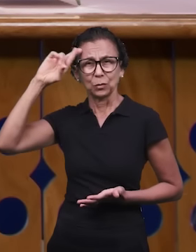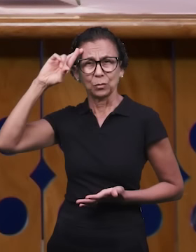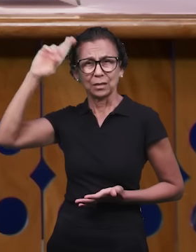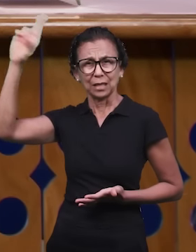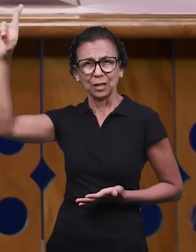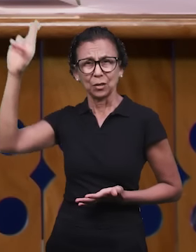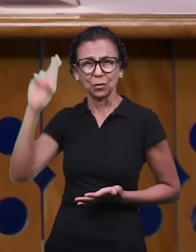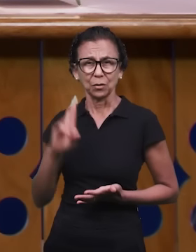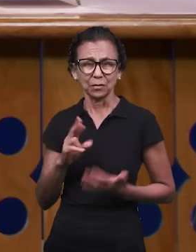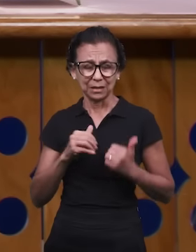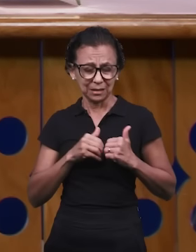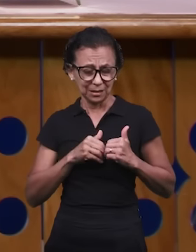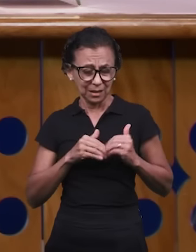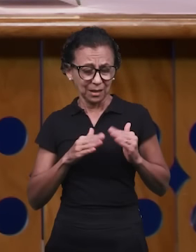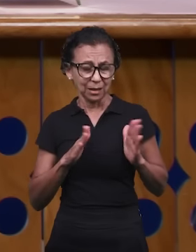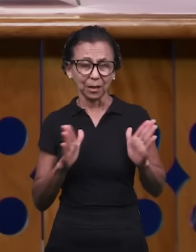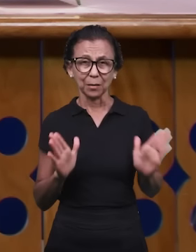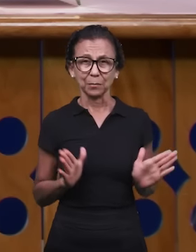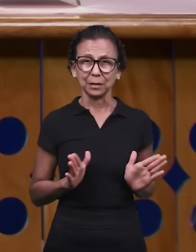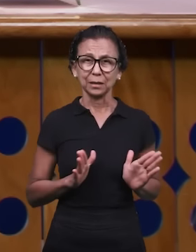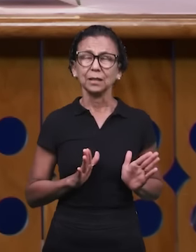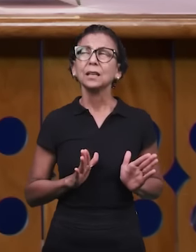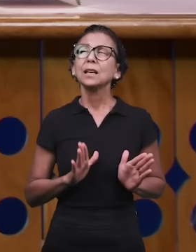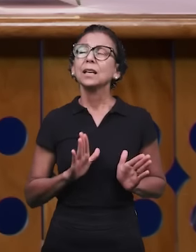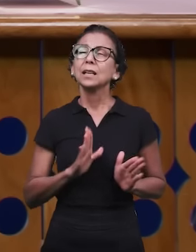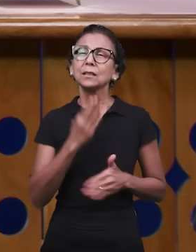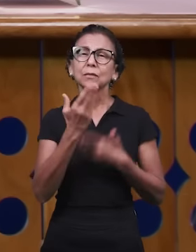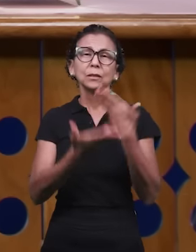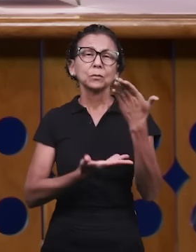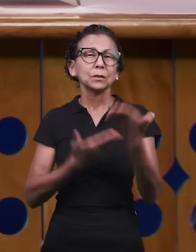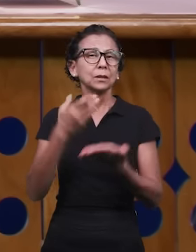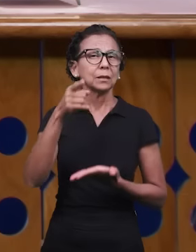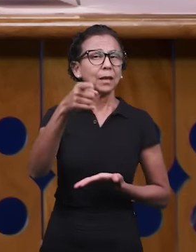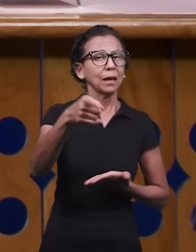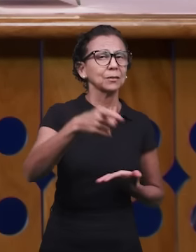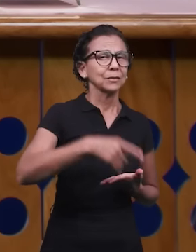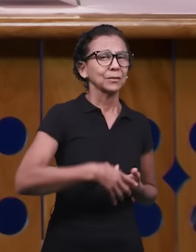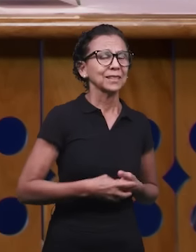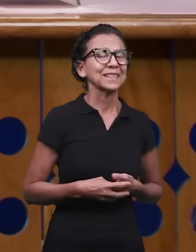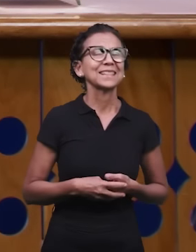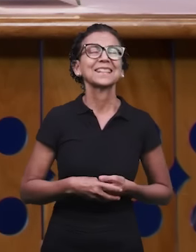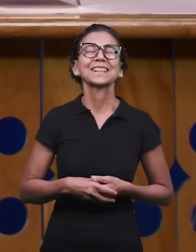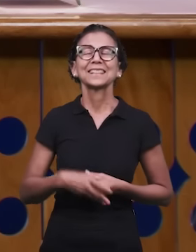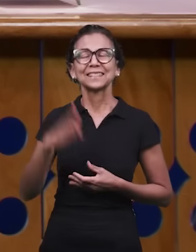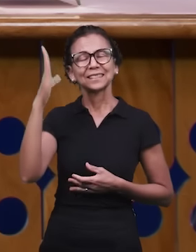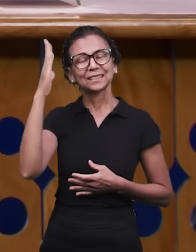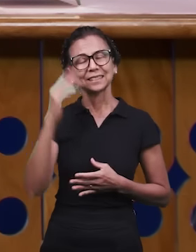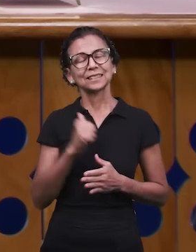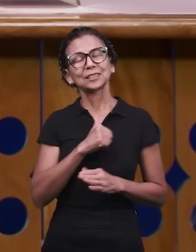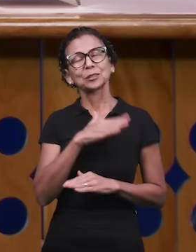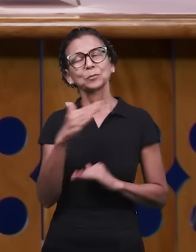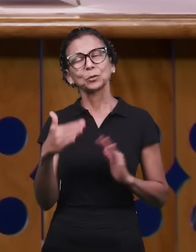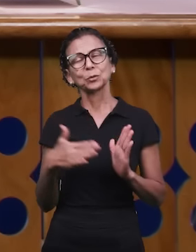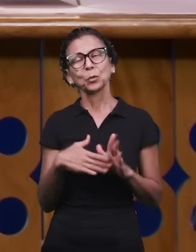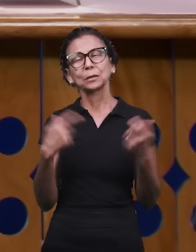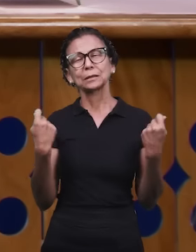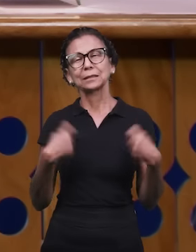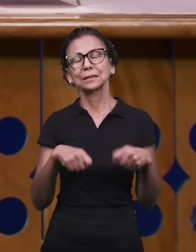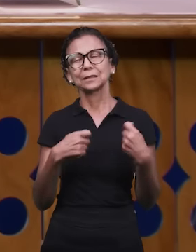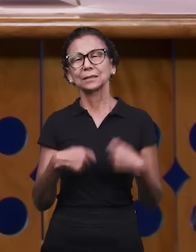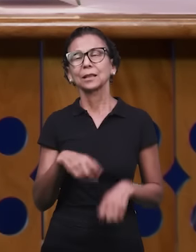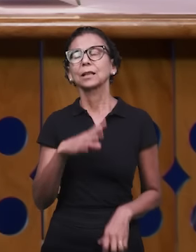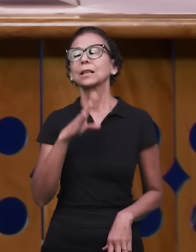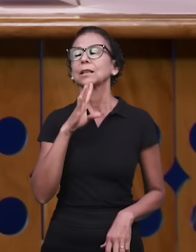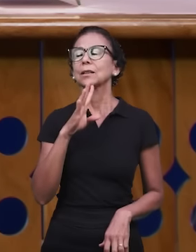e participará de todas as suas coisas e verá todas as suas necessidades. Está